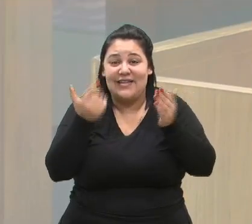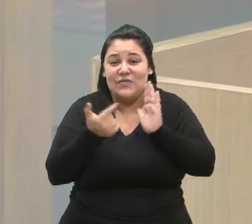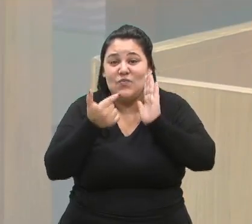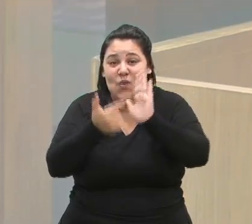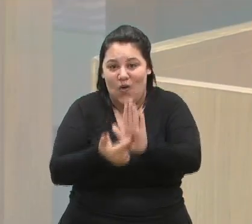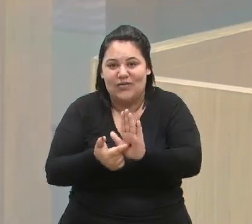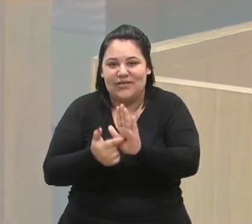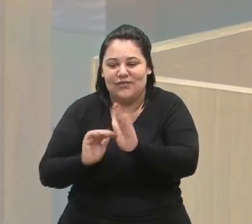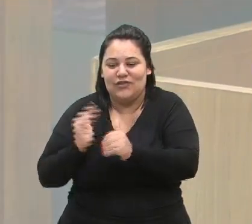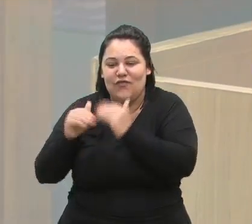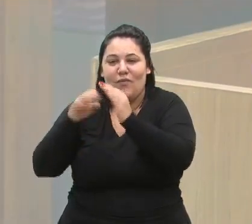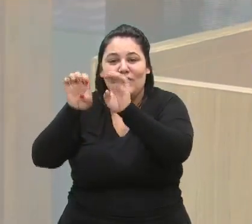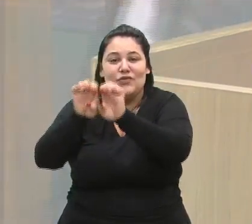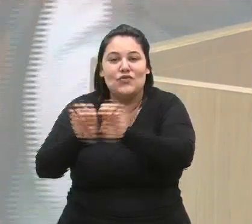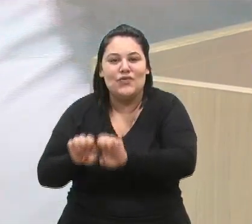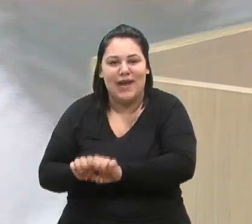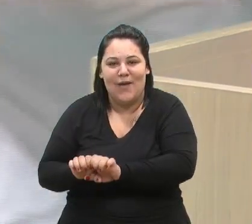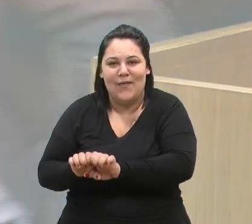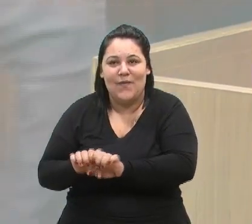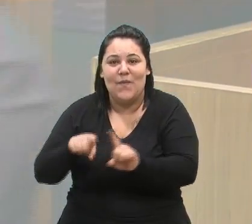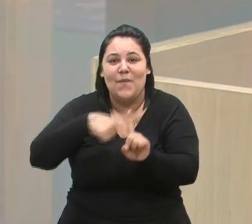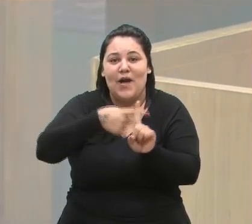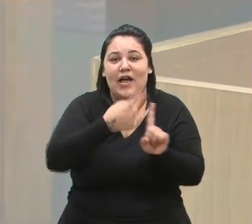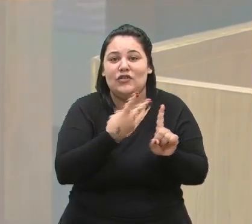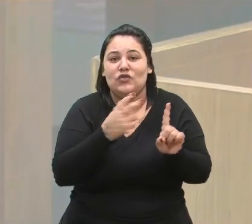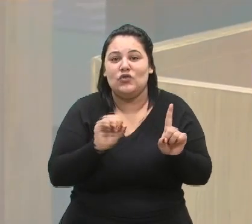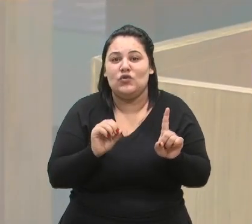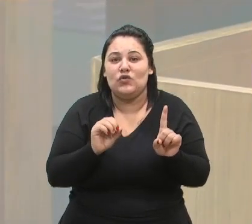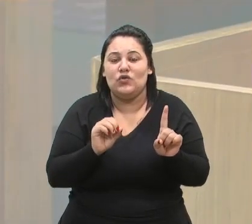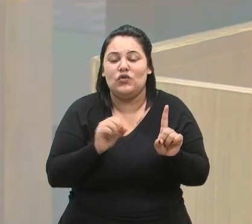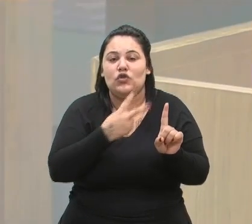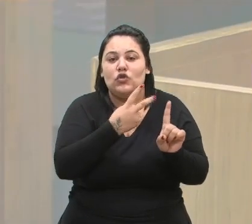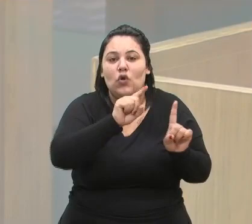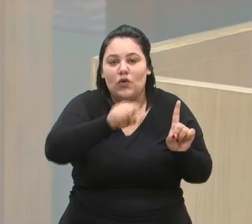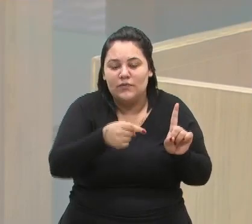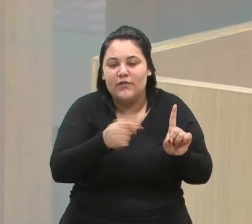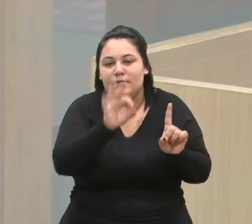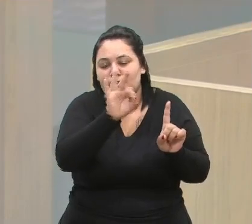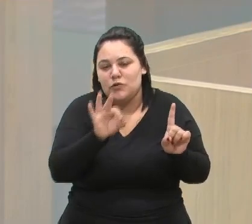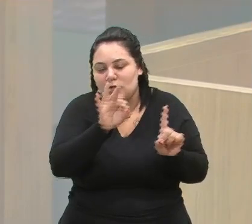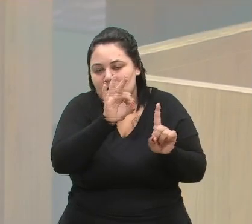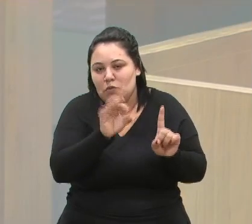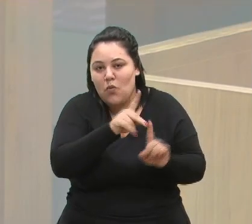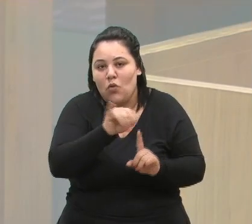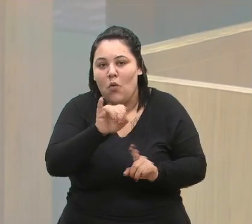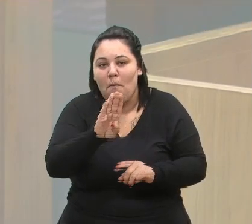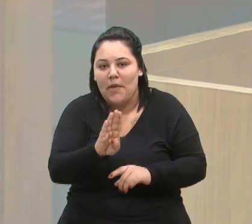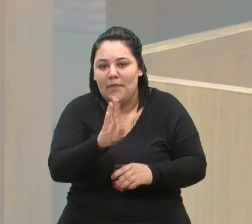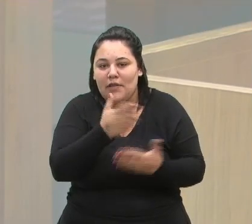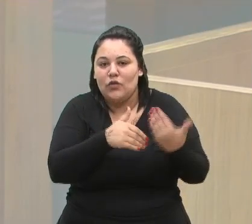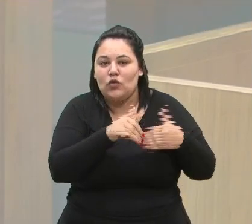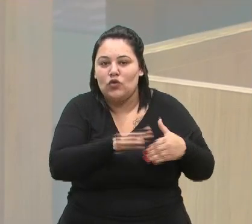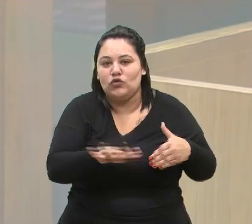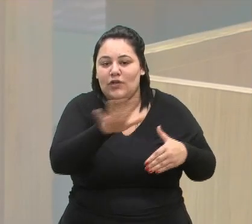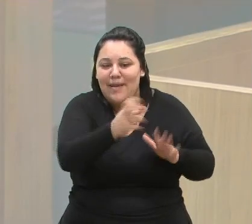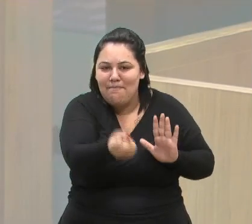estrutural de mais de 2% do PIB como um todo, além de impactos na renda, no